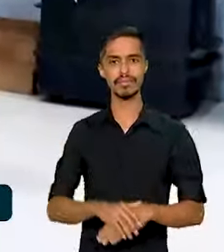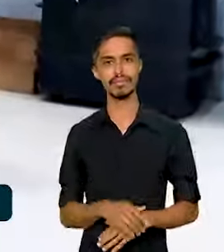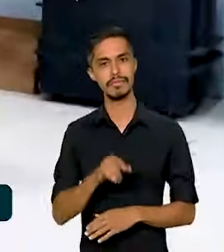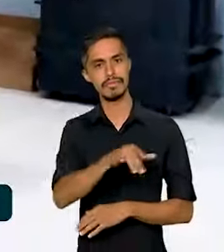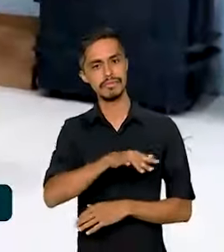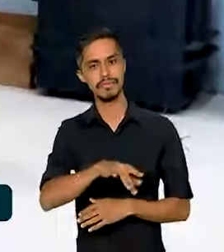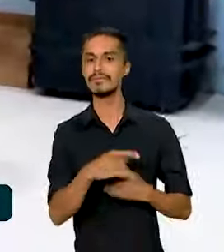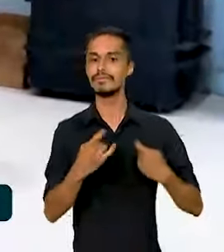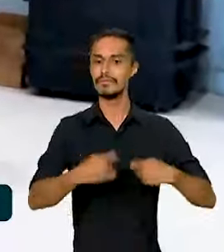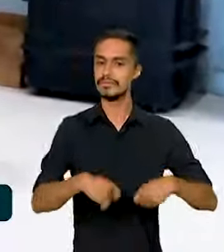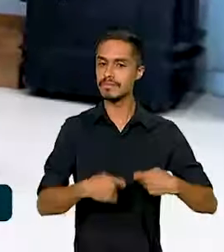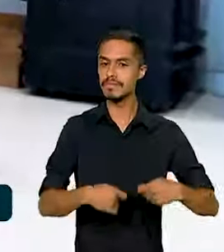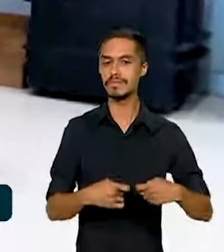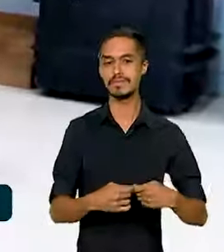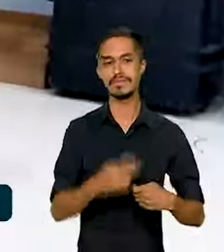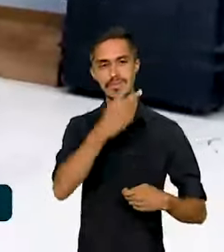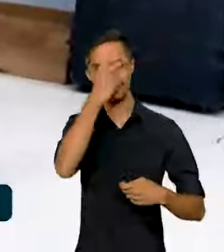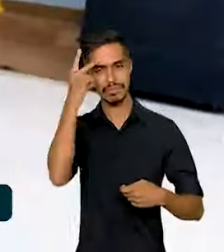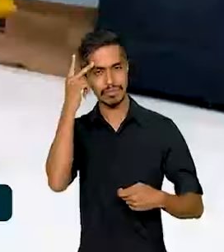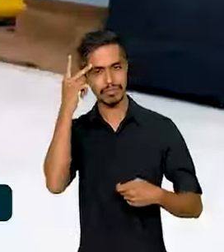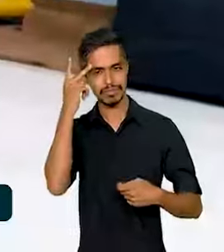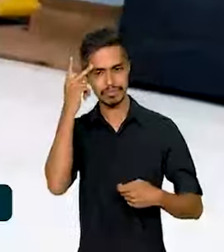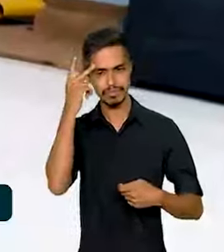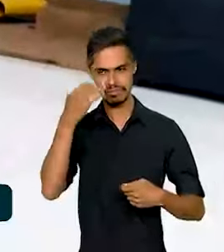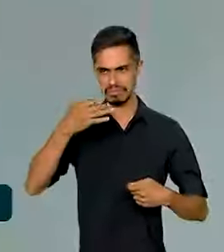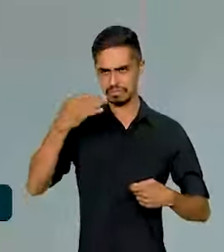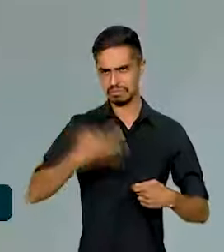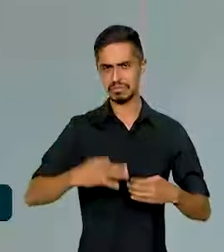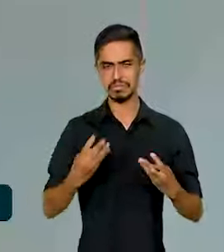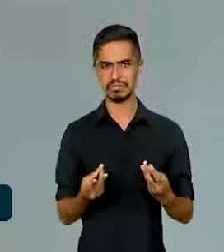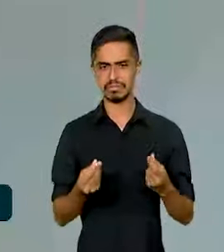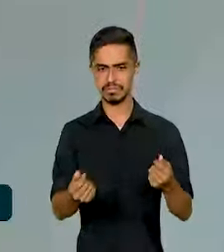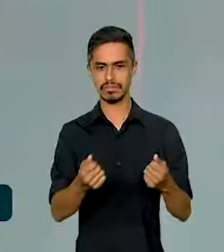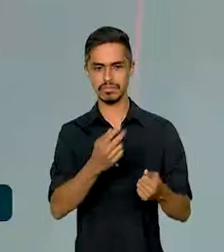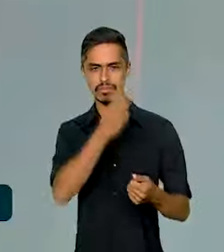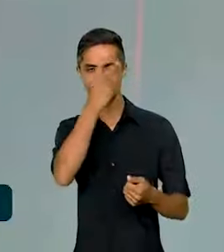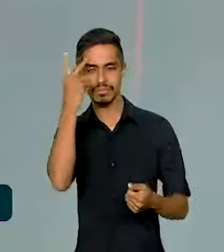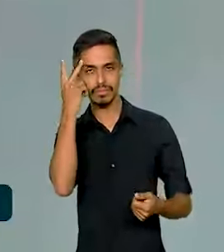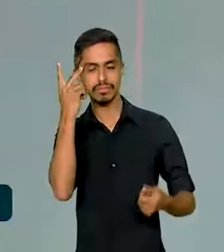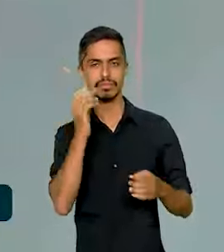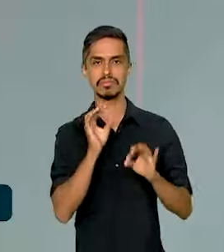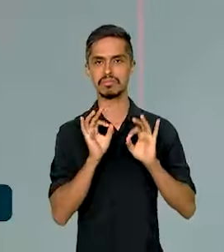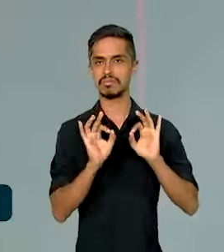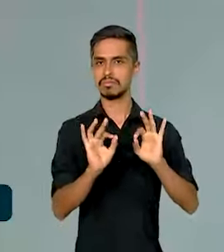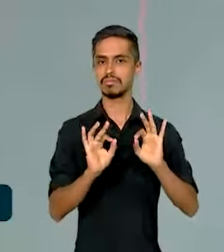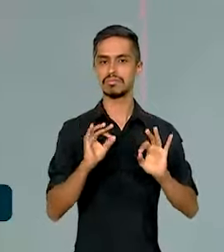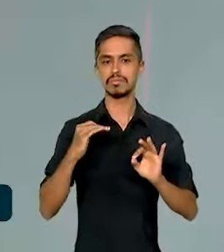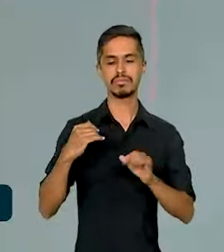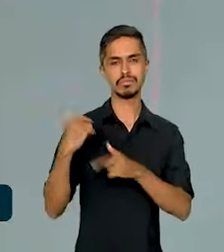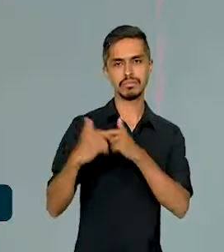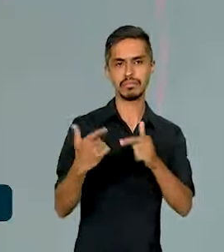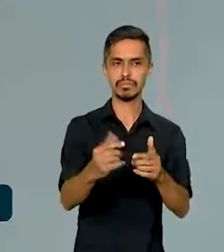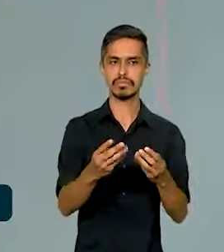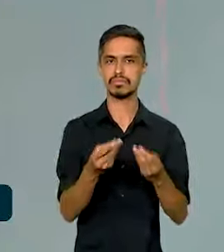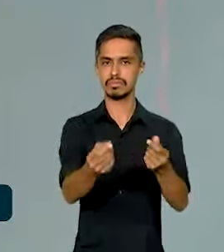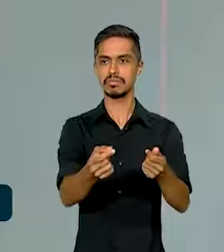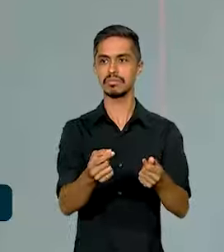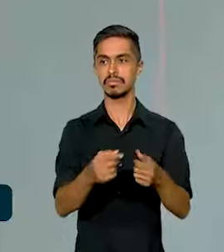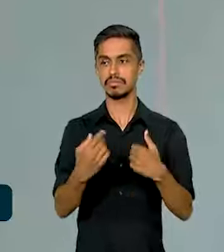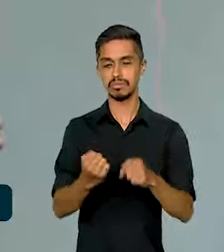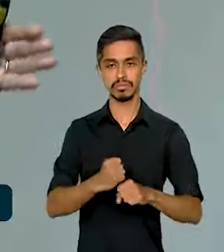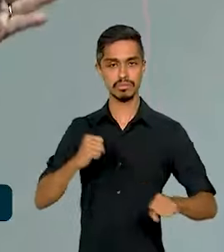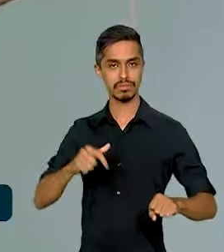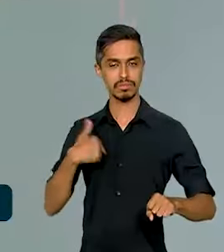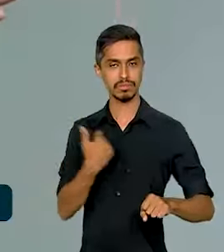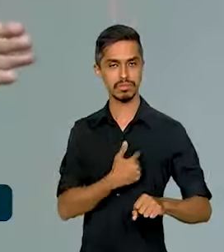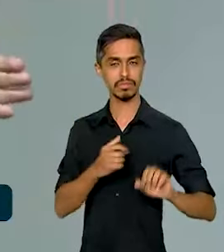requer pessoas extremamente bem qualificadas, pessoas extremamente preparadas. Então, uma das grandes vertentes